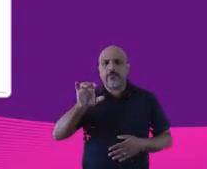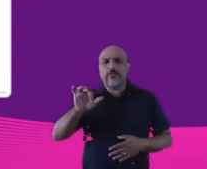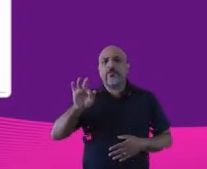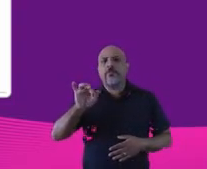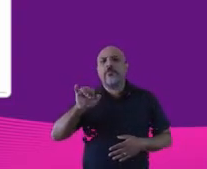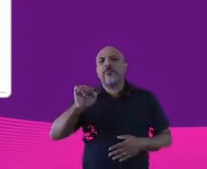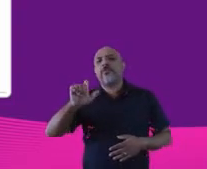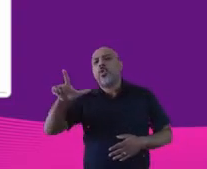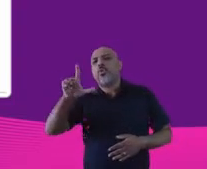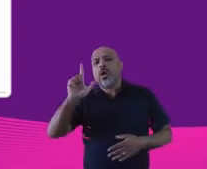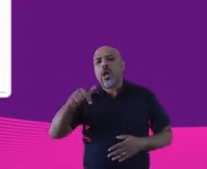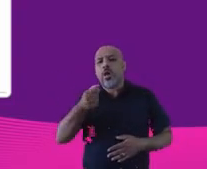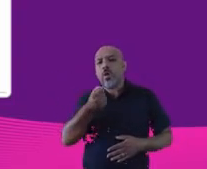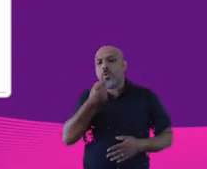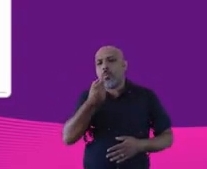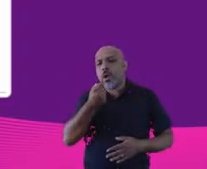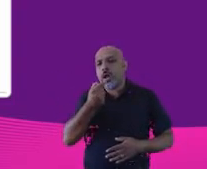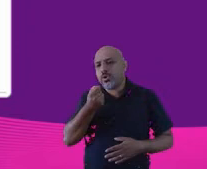potencialmente